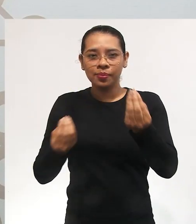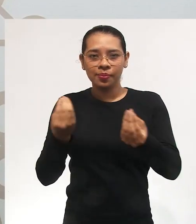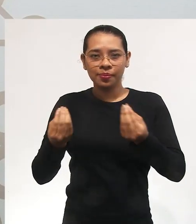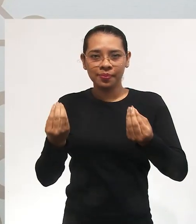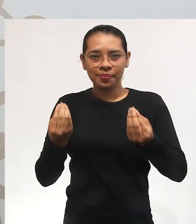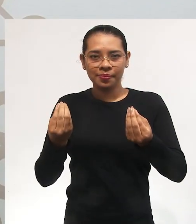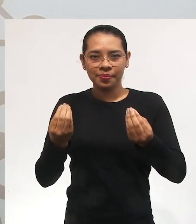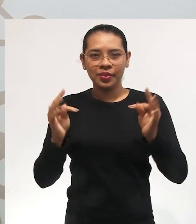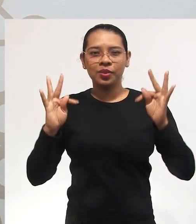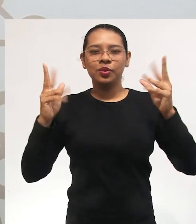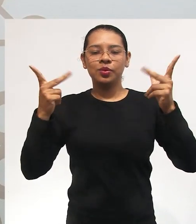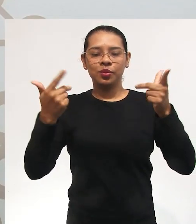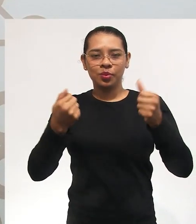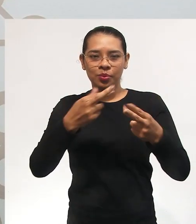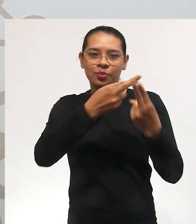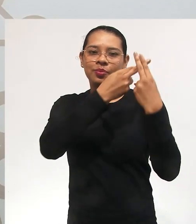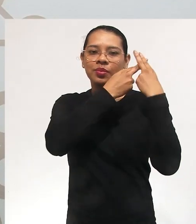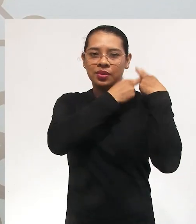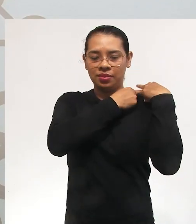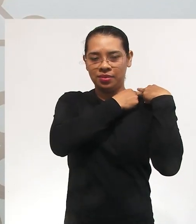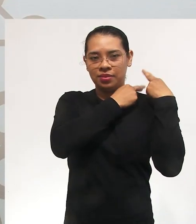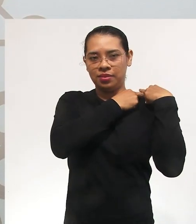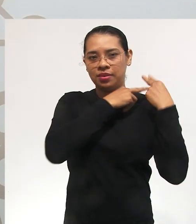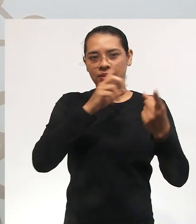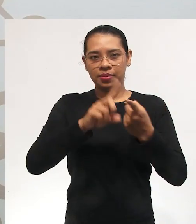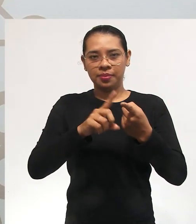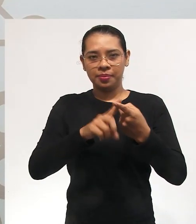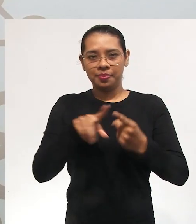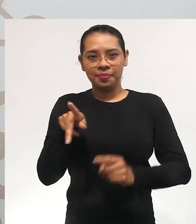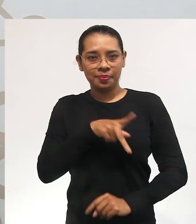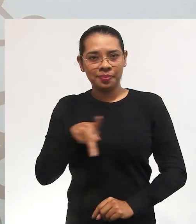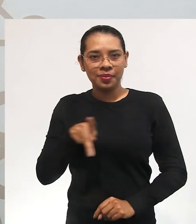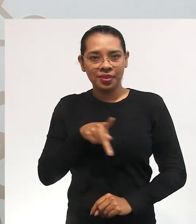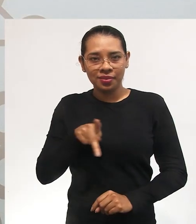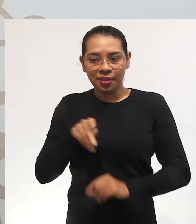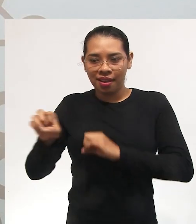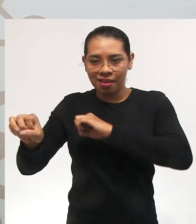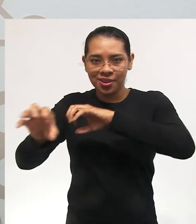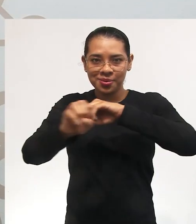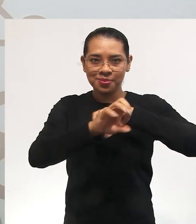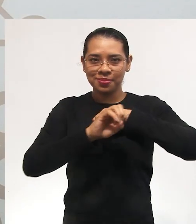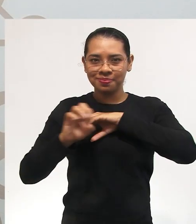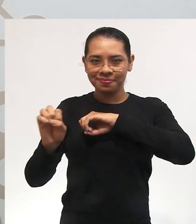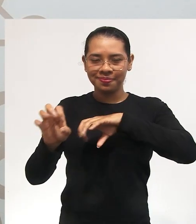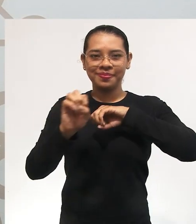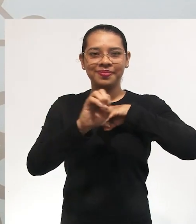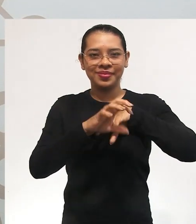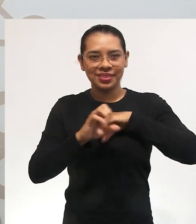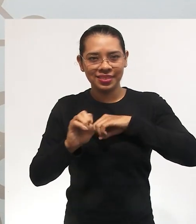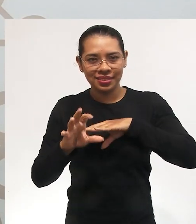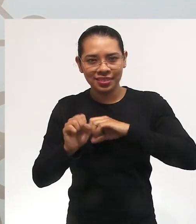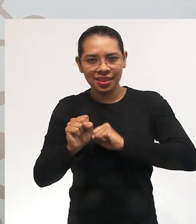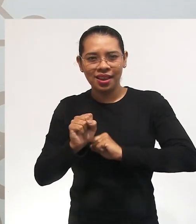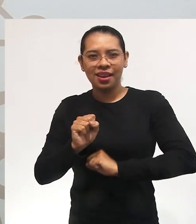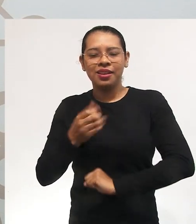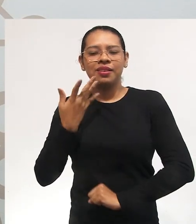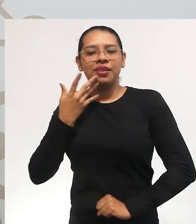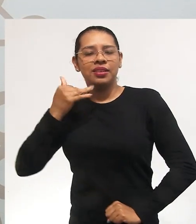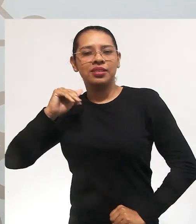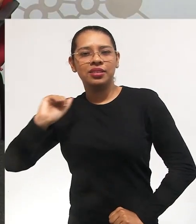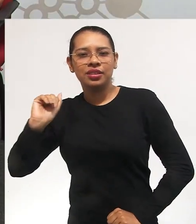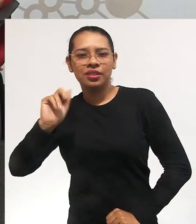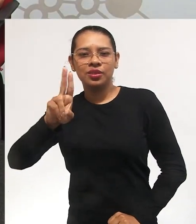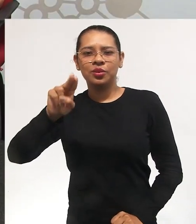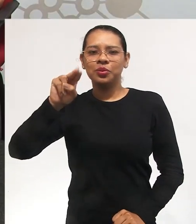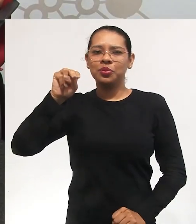na internet. Então, isso é também papel do professor, né? Fazer esse letramento digital, para que